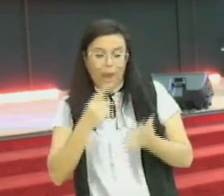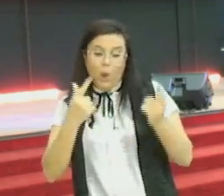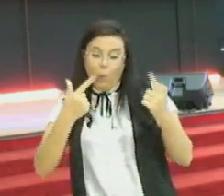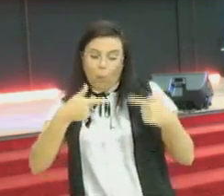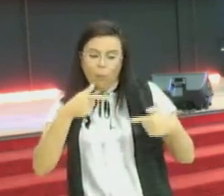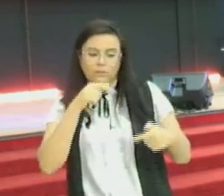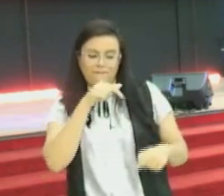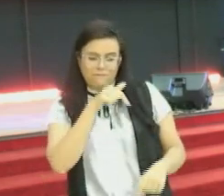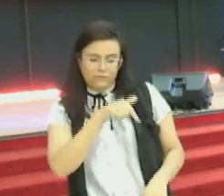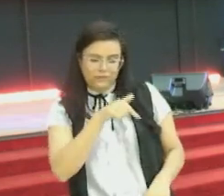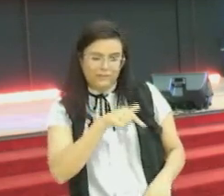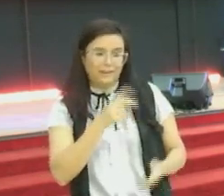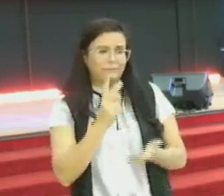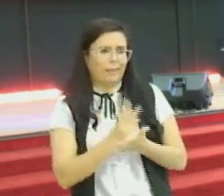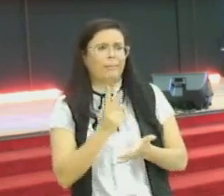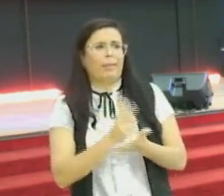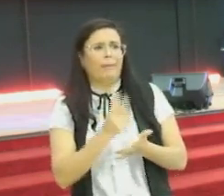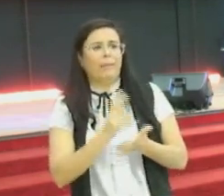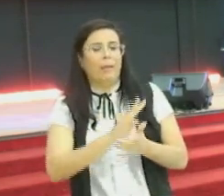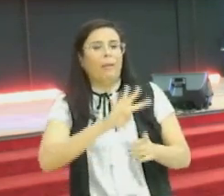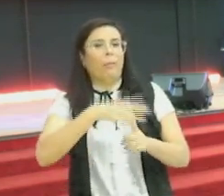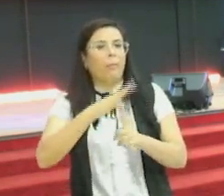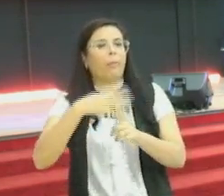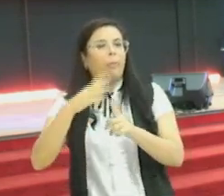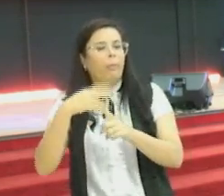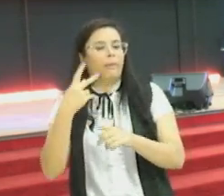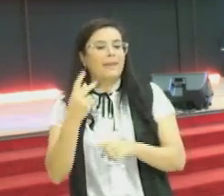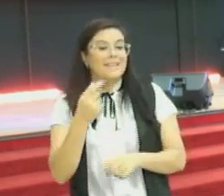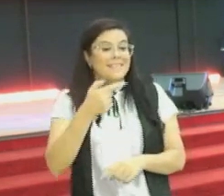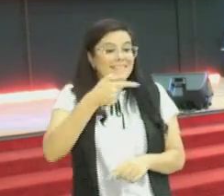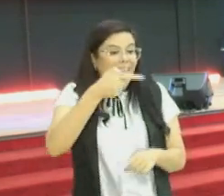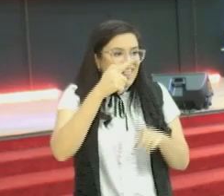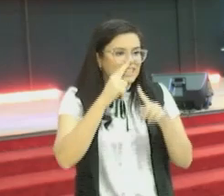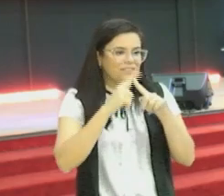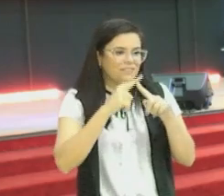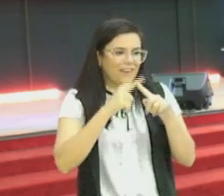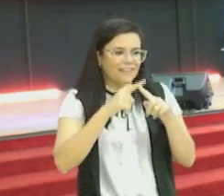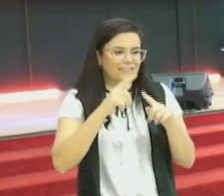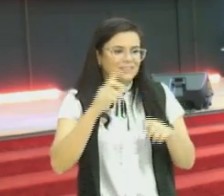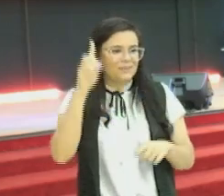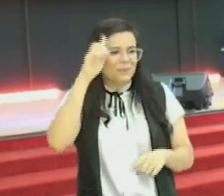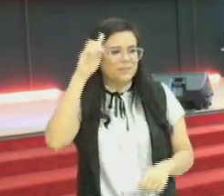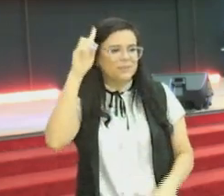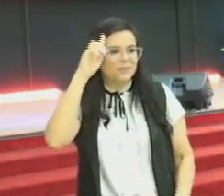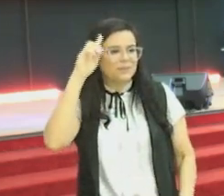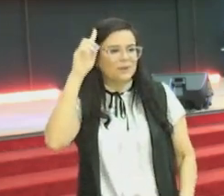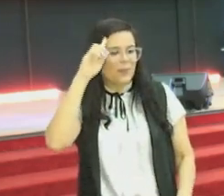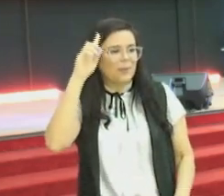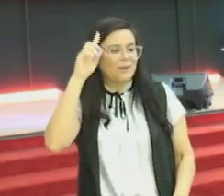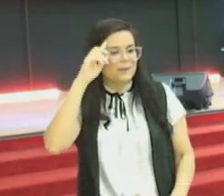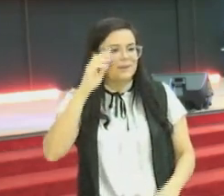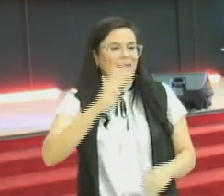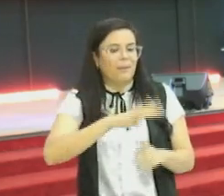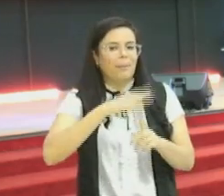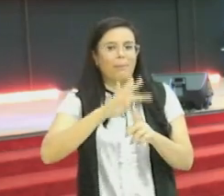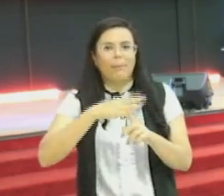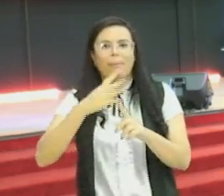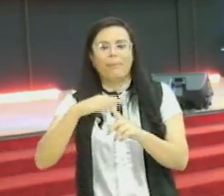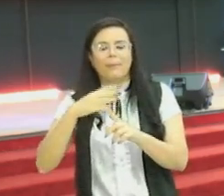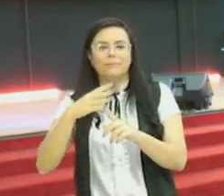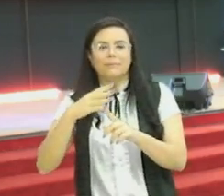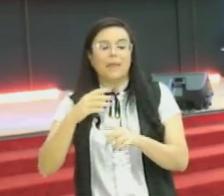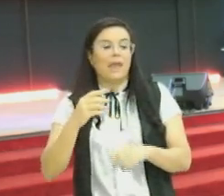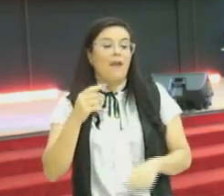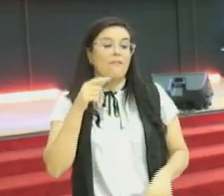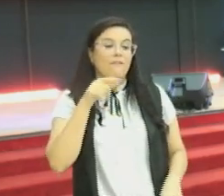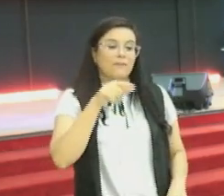7 vezes ao dia, quantas vezes? 7 vezes. Pecou a primeira vez, ele vem e diz, me perdoa, você diz, perdoo. Pecou